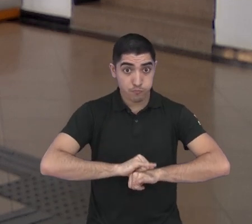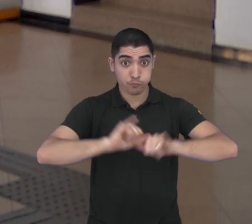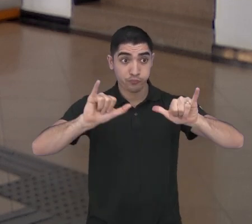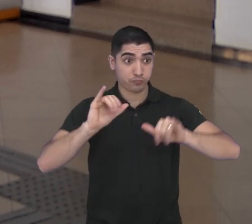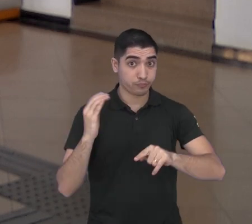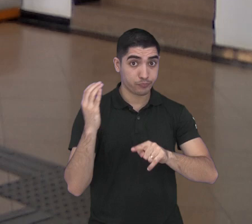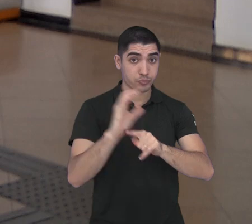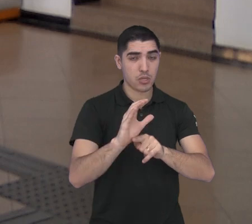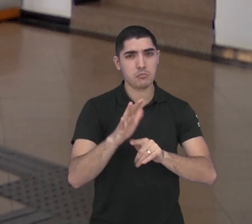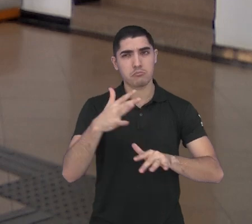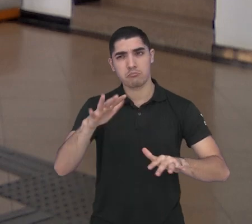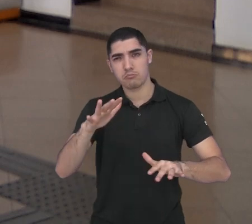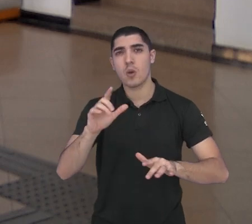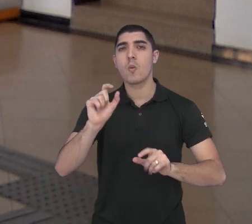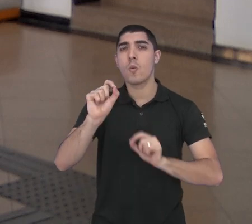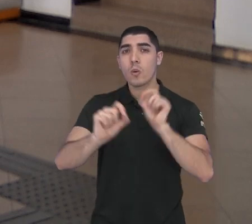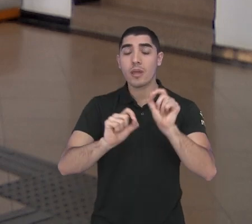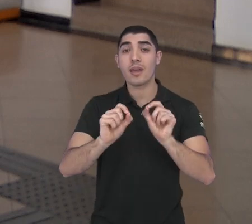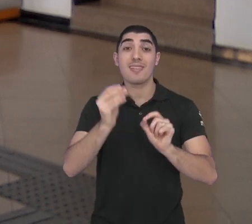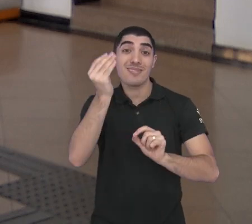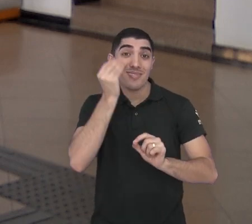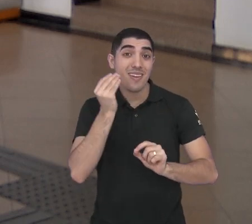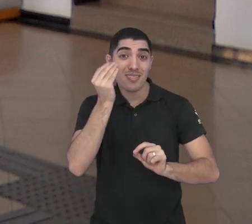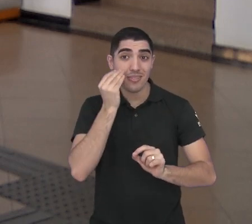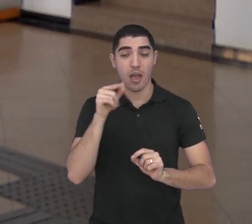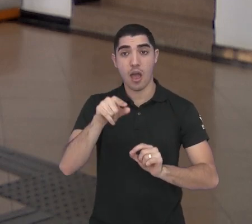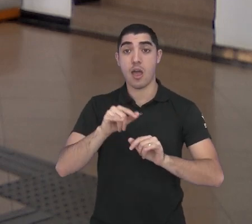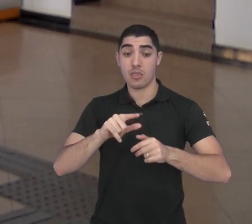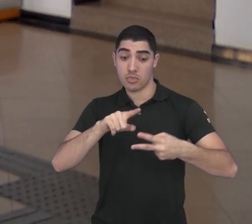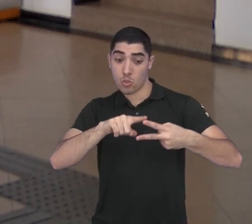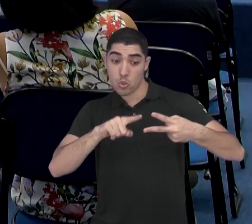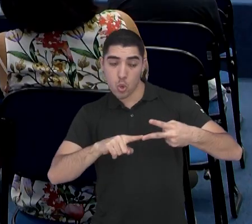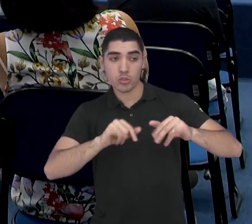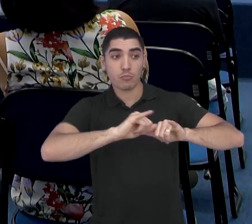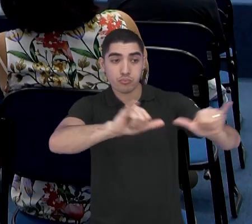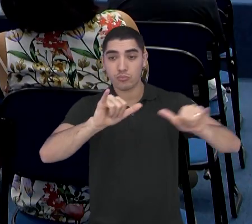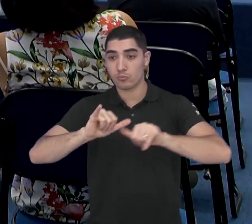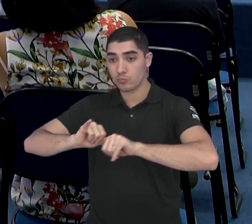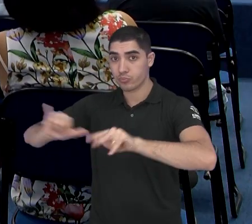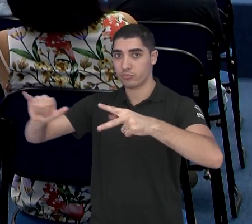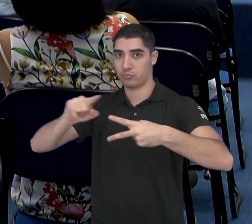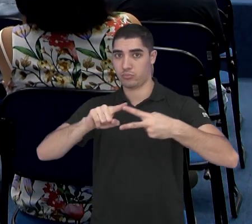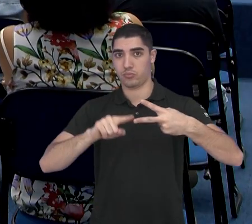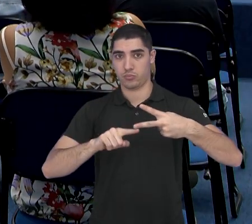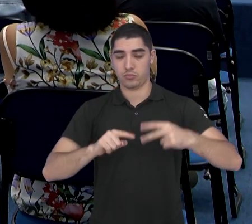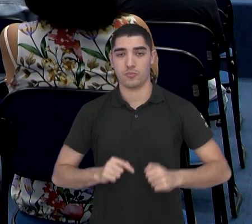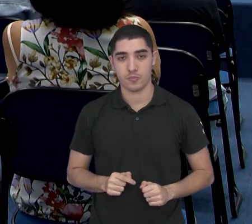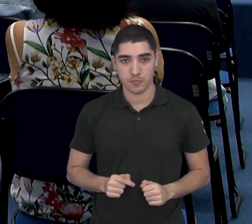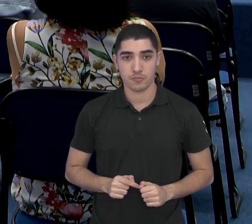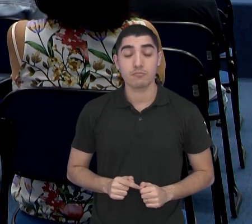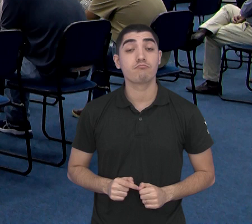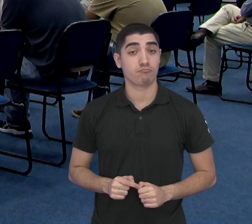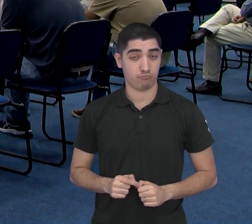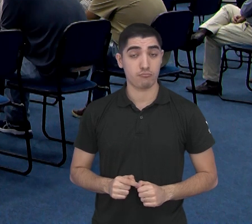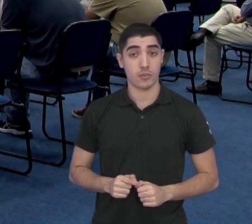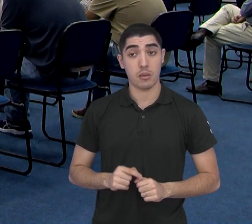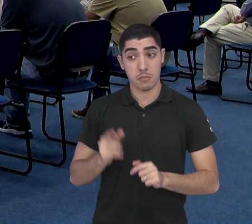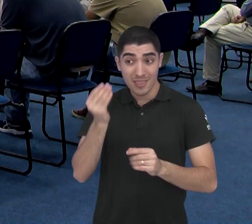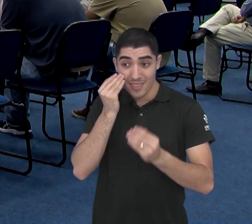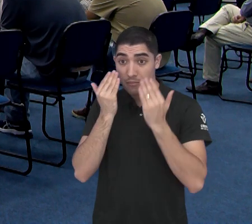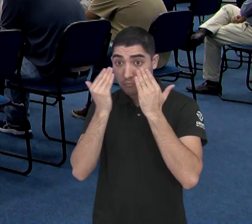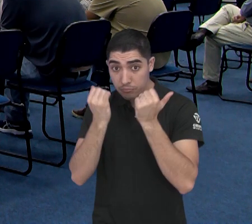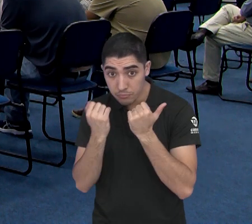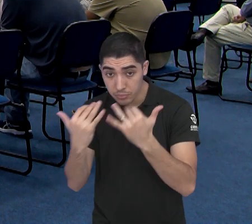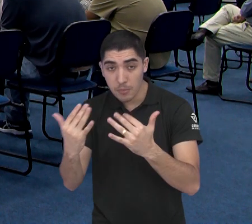deve acontecer em, no mínimo, 2 veículos de imprensa local. Por fim, o andamento de uma audiência. Para que ela